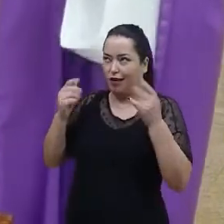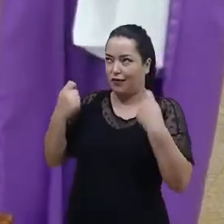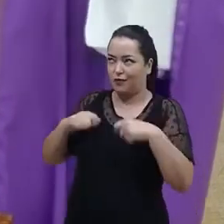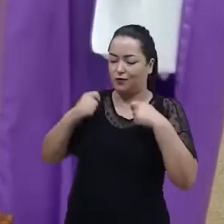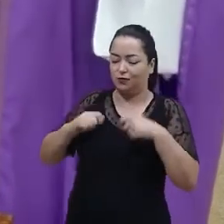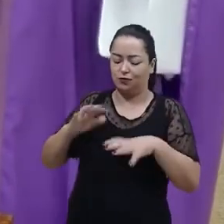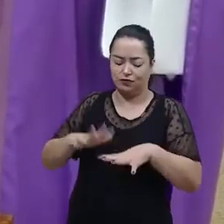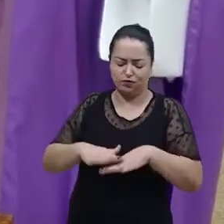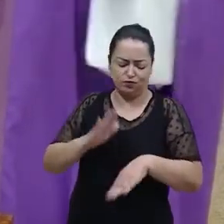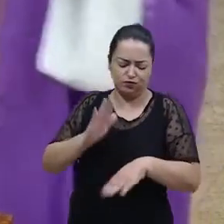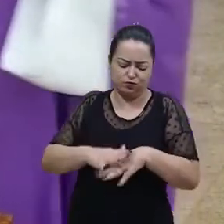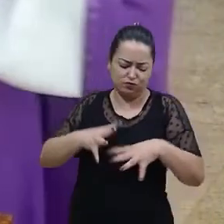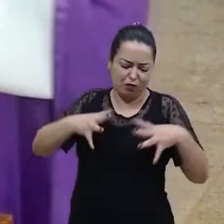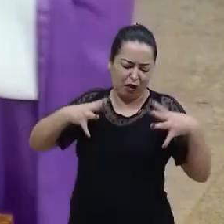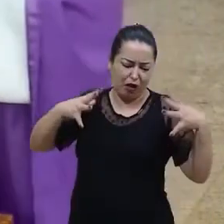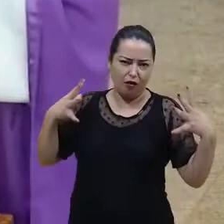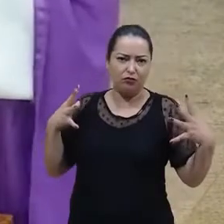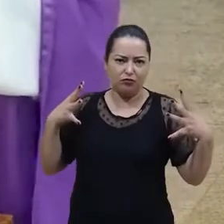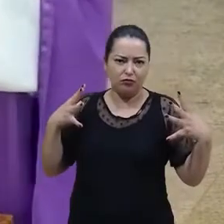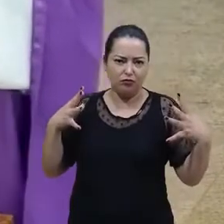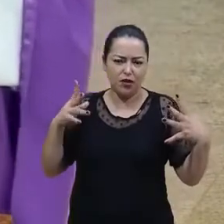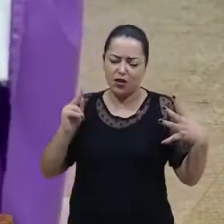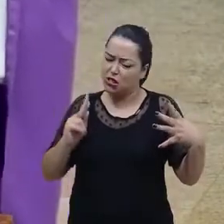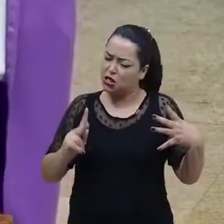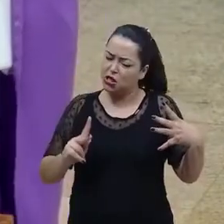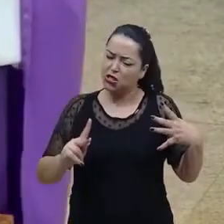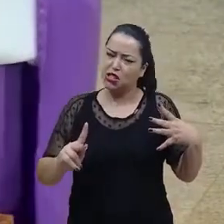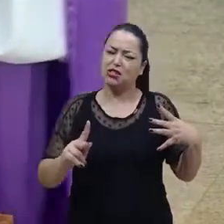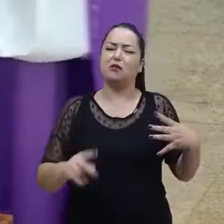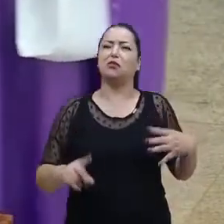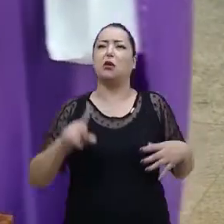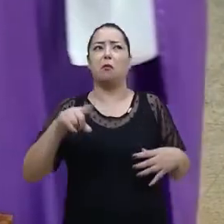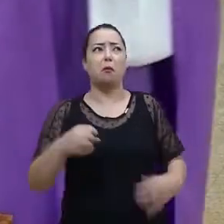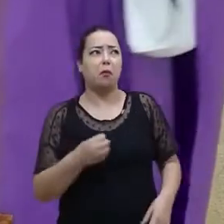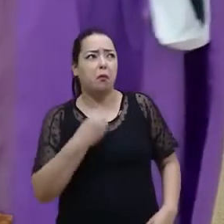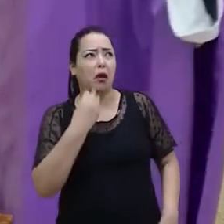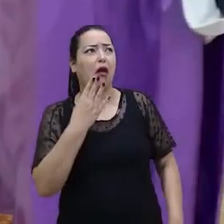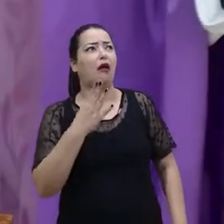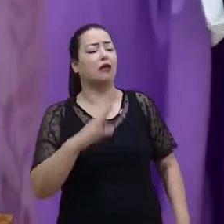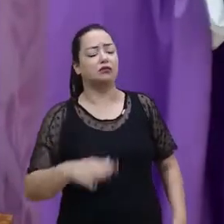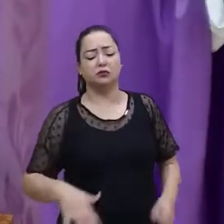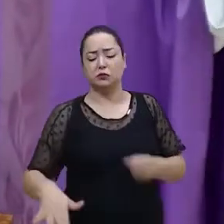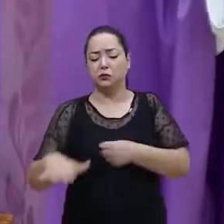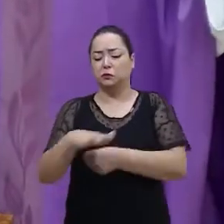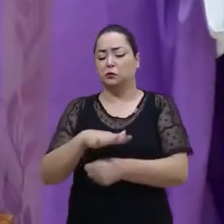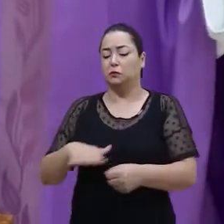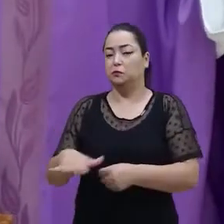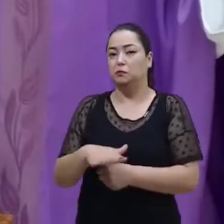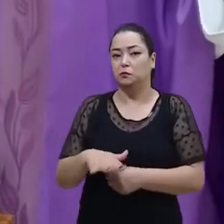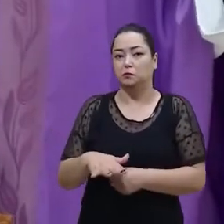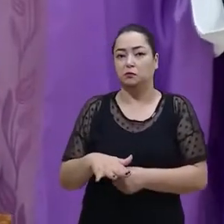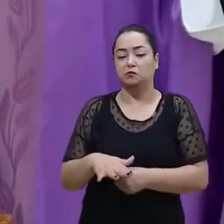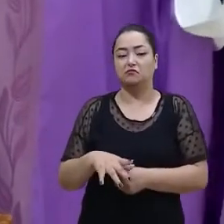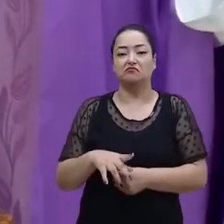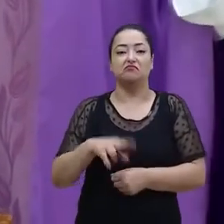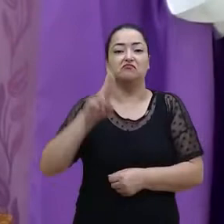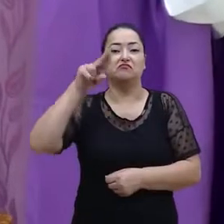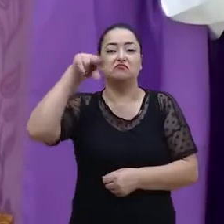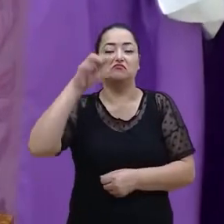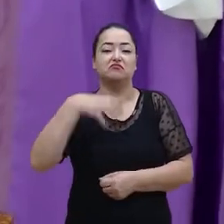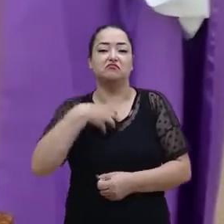algo muito maior se você está sempre satisfeito se você está sempre cheio e